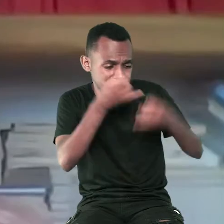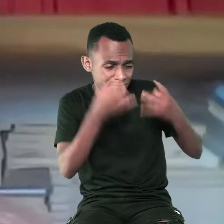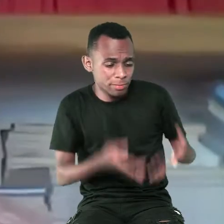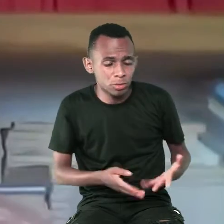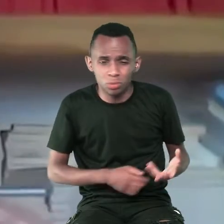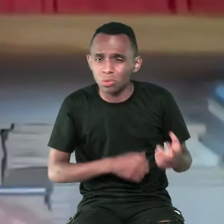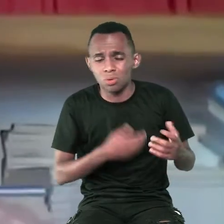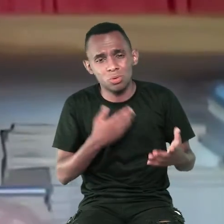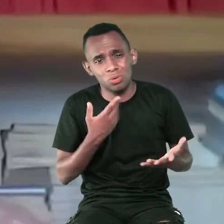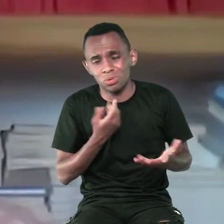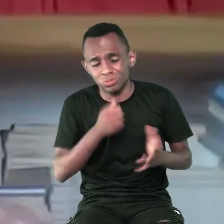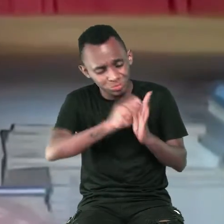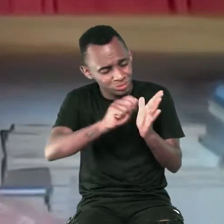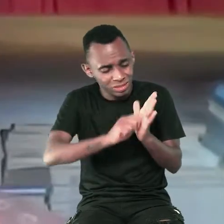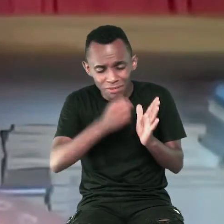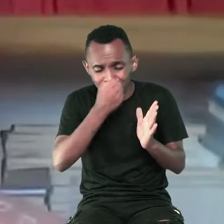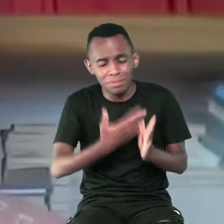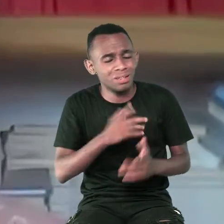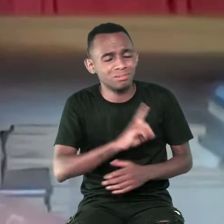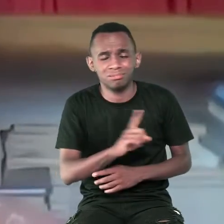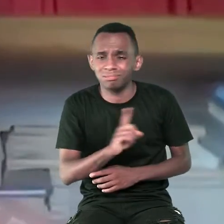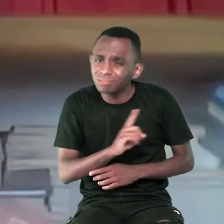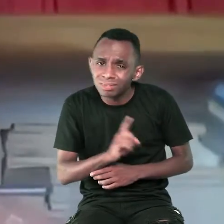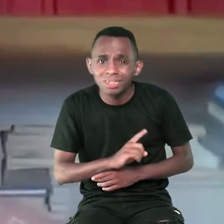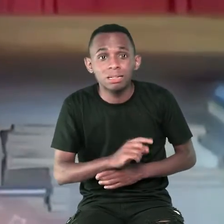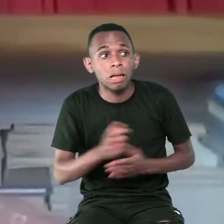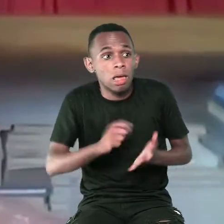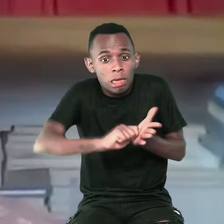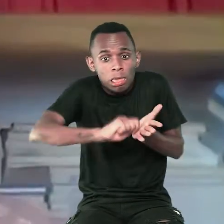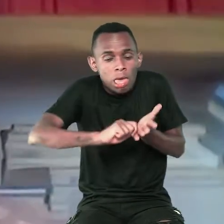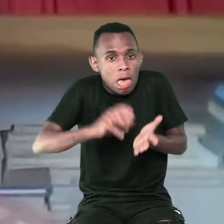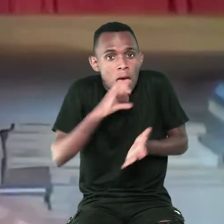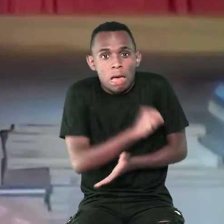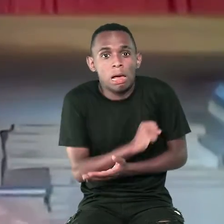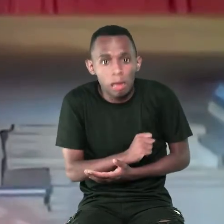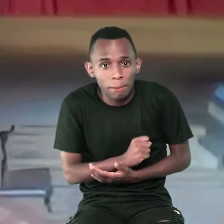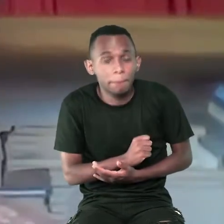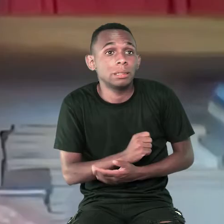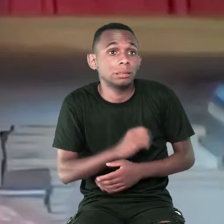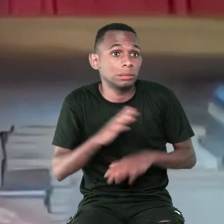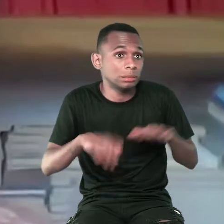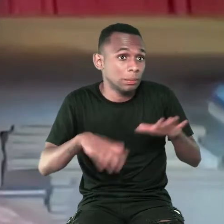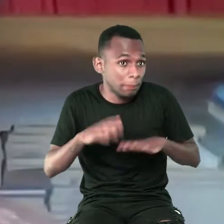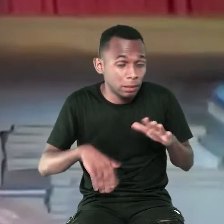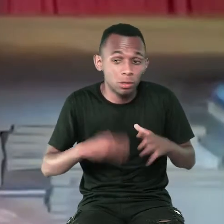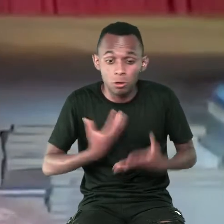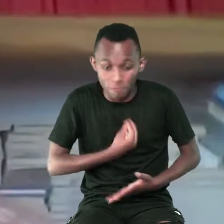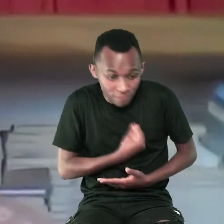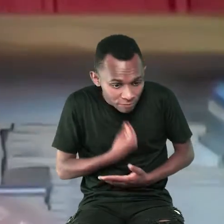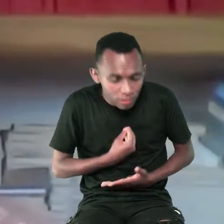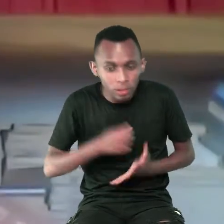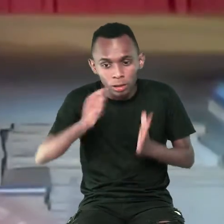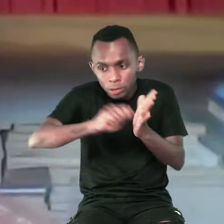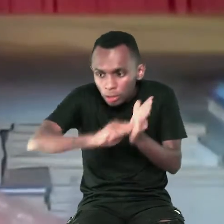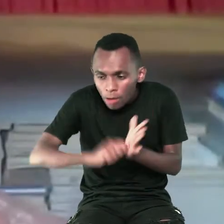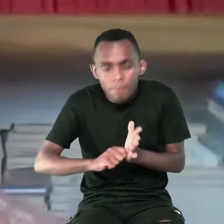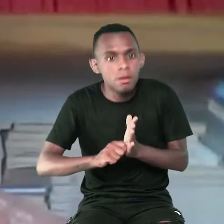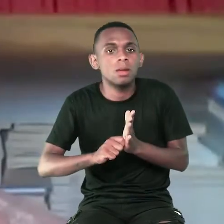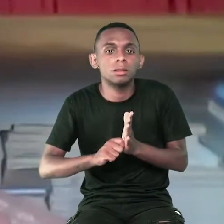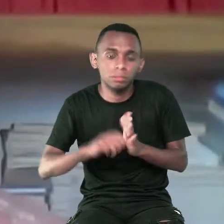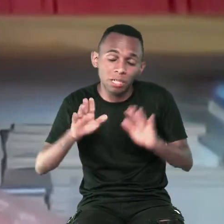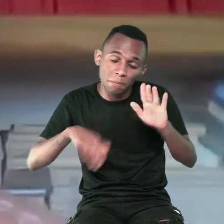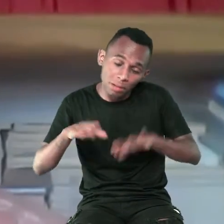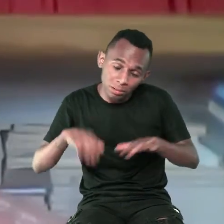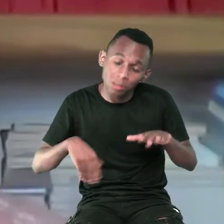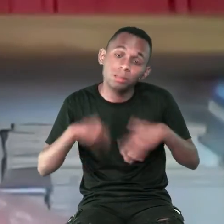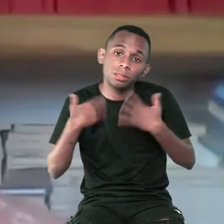então ela não escreve tão bem, ela escreve com pressa, né? Às vezes ela tem uma pressa mesmo de viver, uma pressa de escrever.